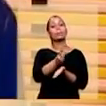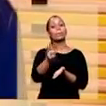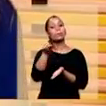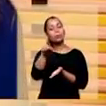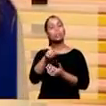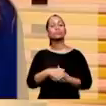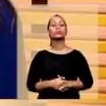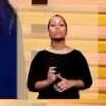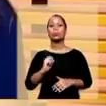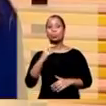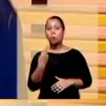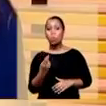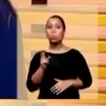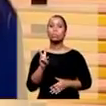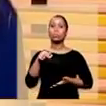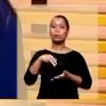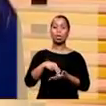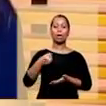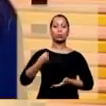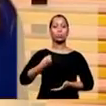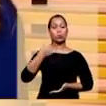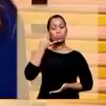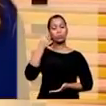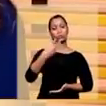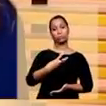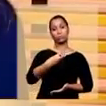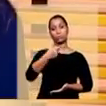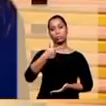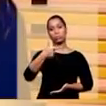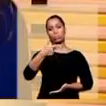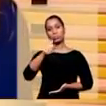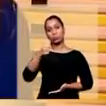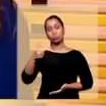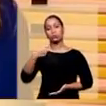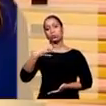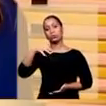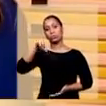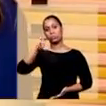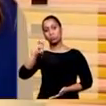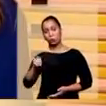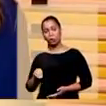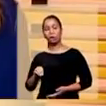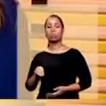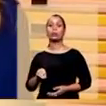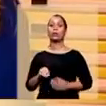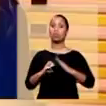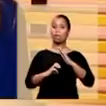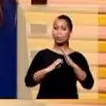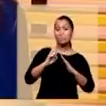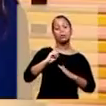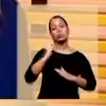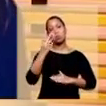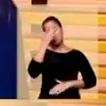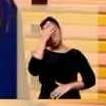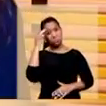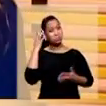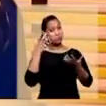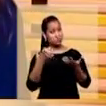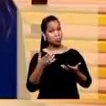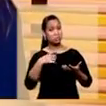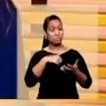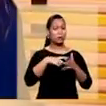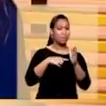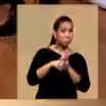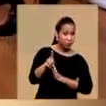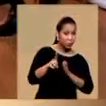já, ou nos procurar no 3211 4950. A empresa ou a pessoa que de repente tem